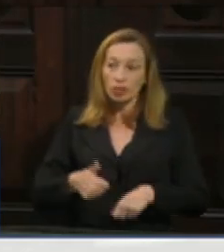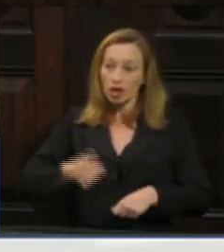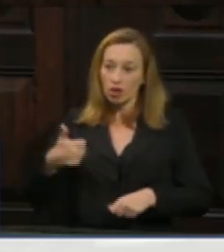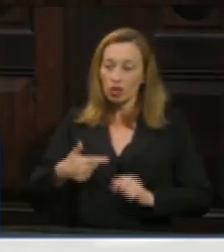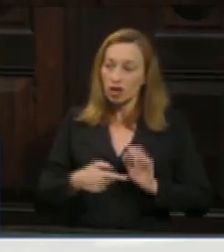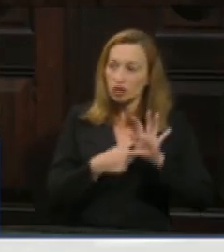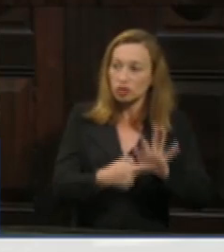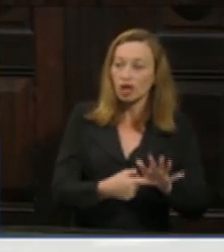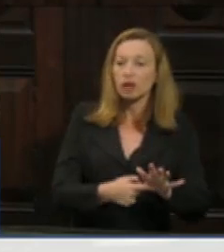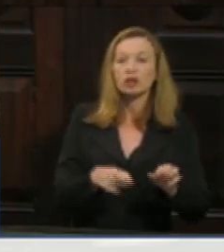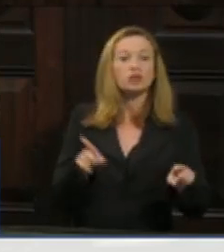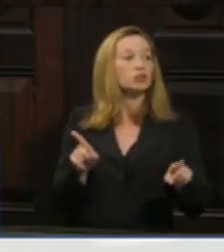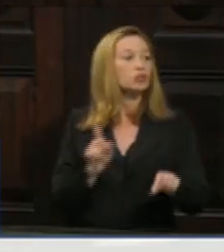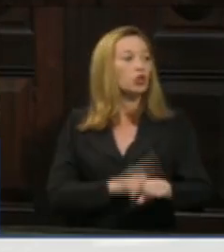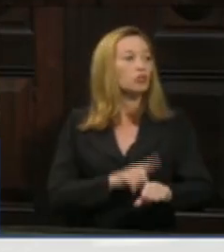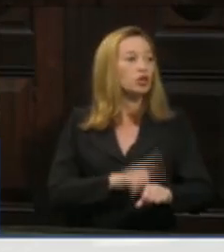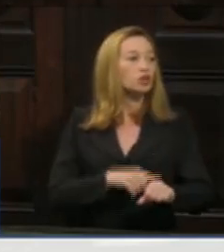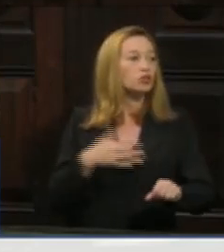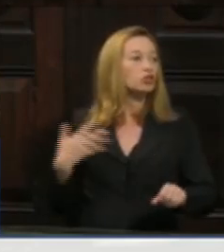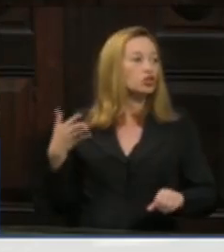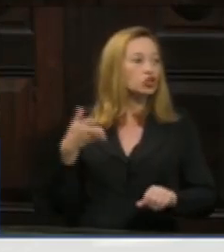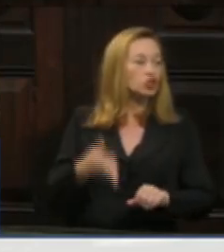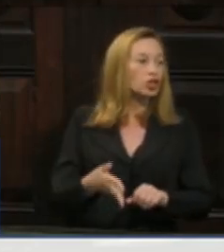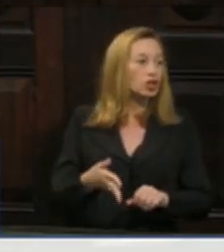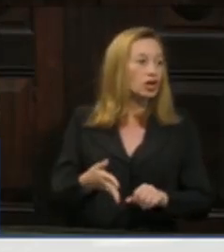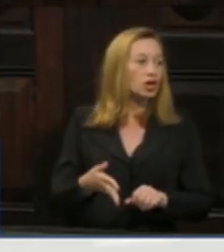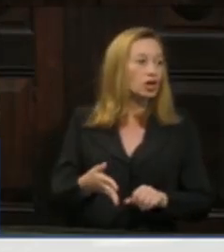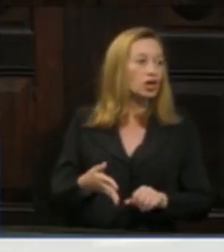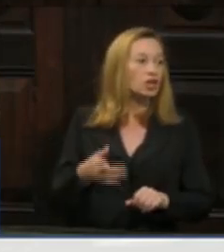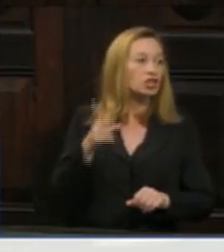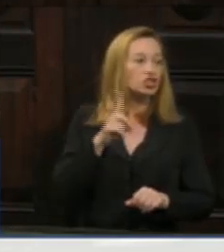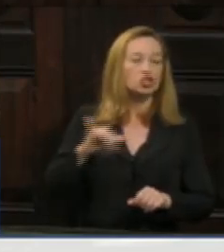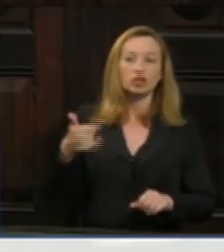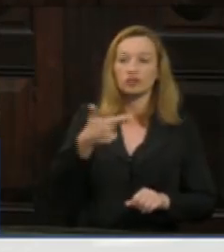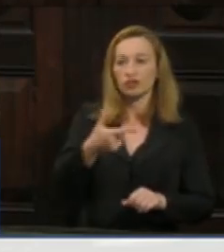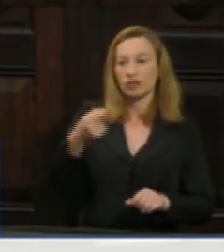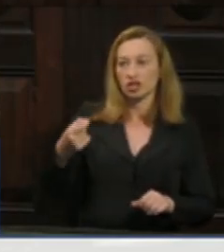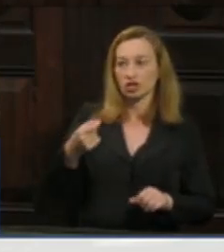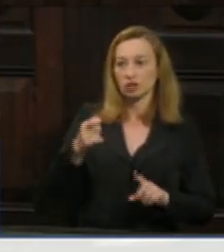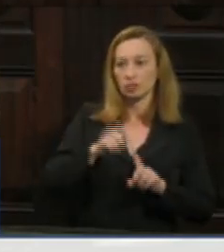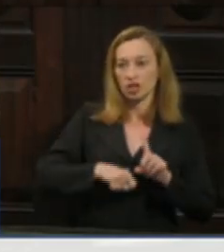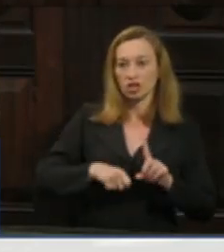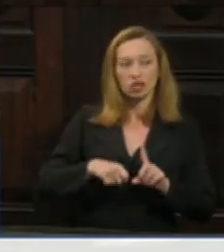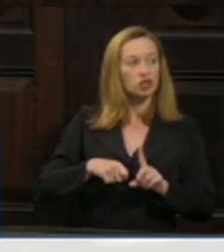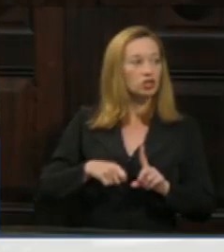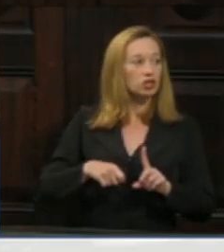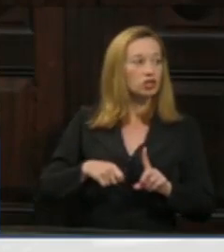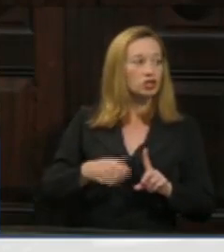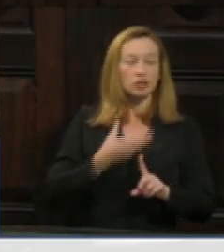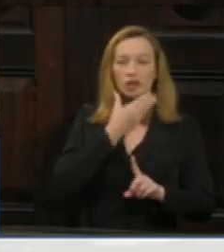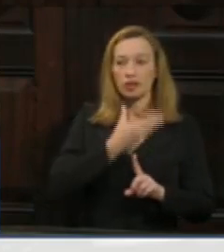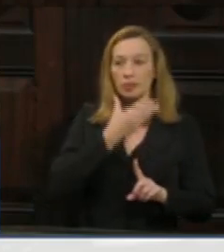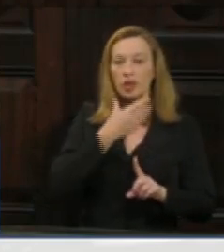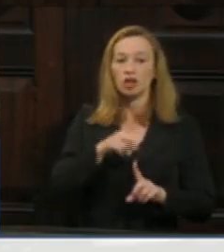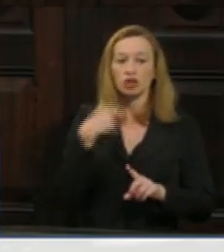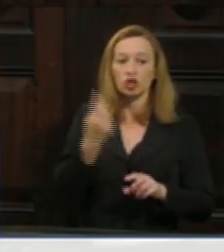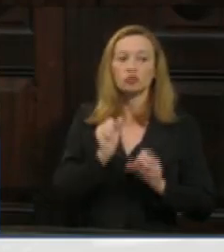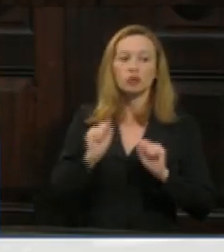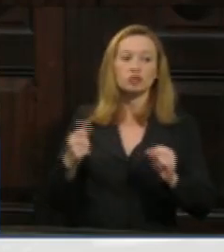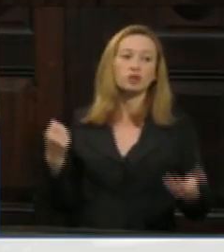de Orçamento, com praticamente todos presentes. Então, essa casa também está